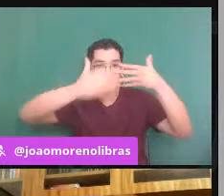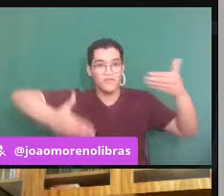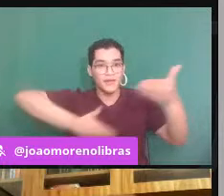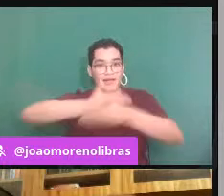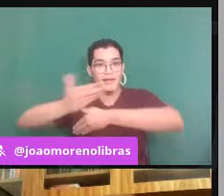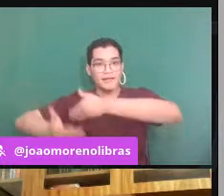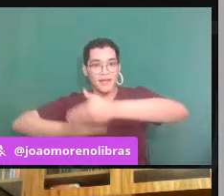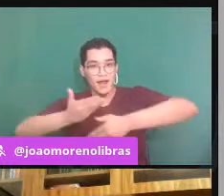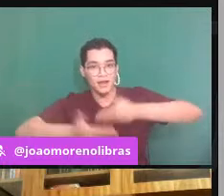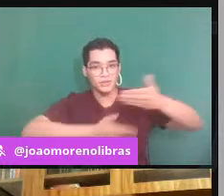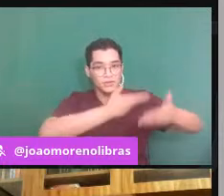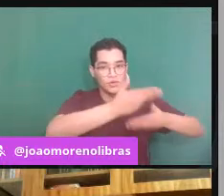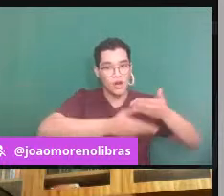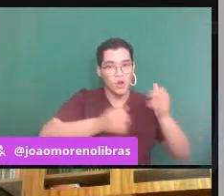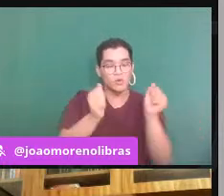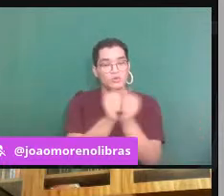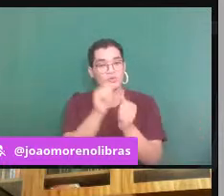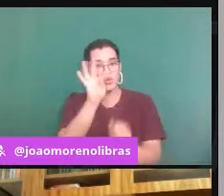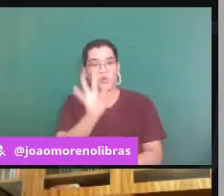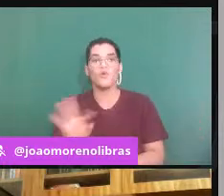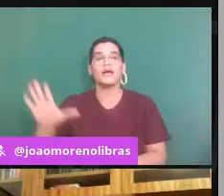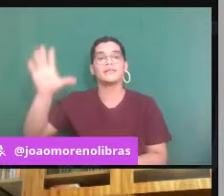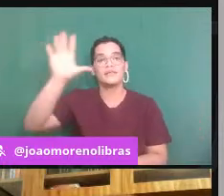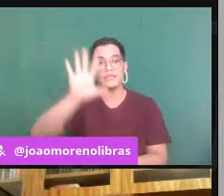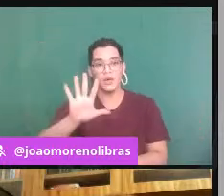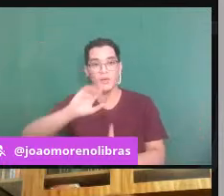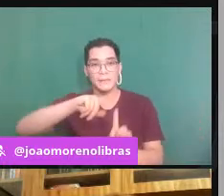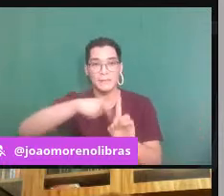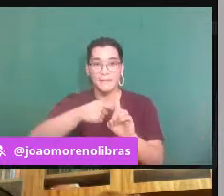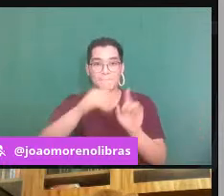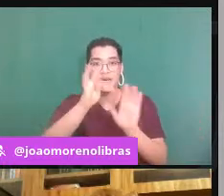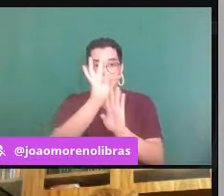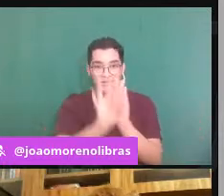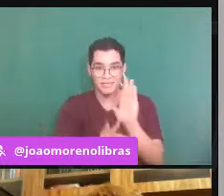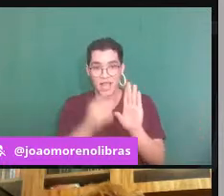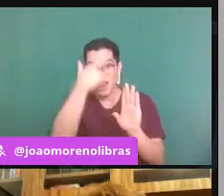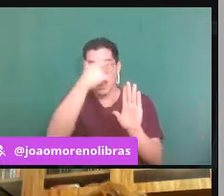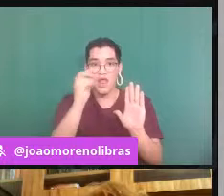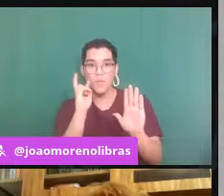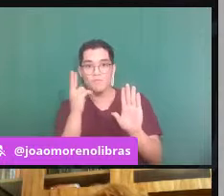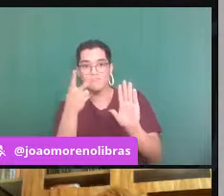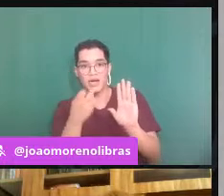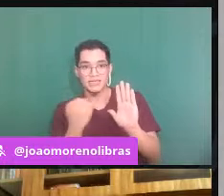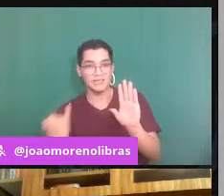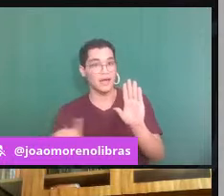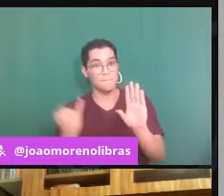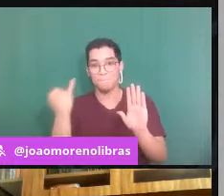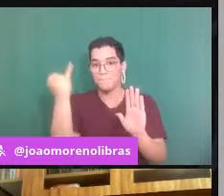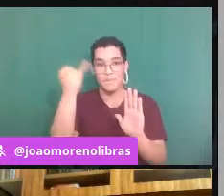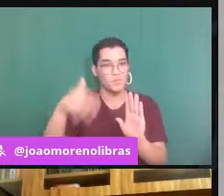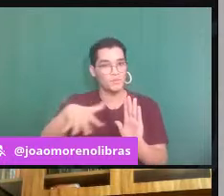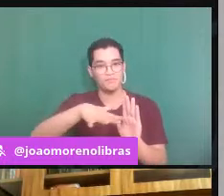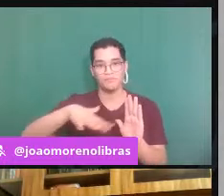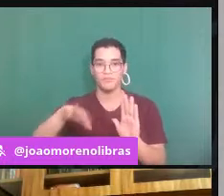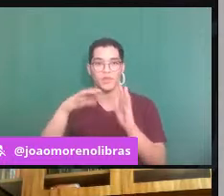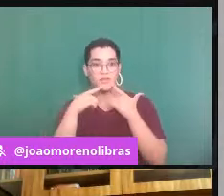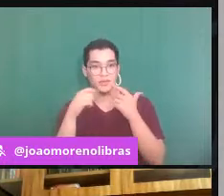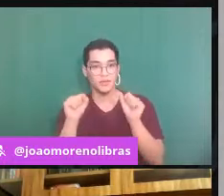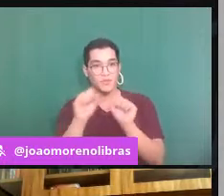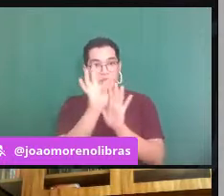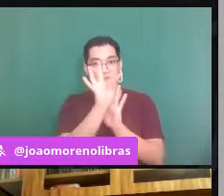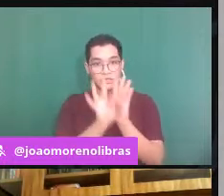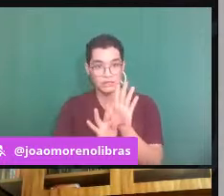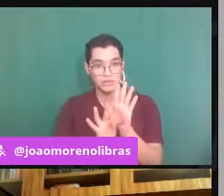pertencem aí ao terceiro momento, então, da linguística textual. Depois eu vou falar um pouco sobre os